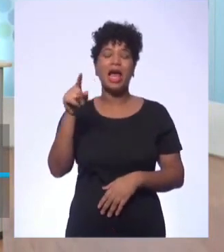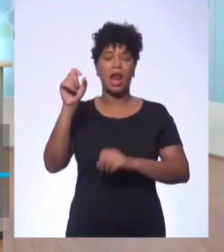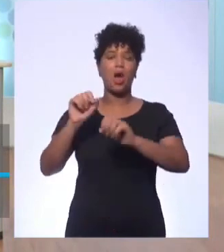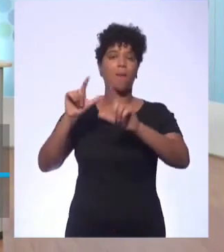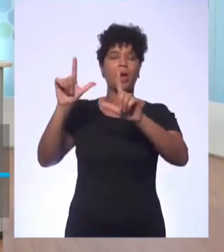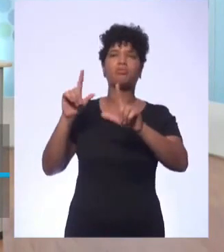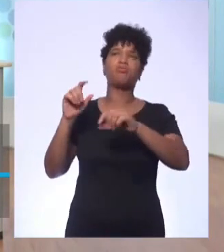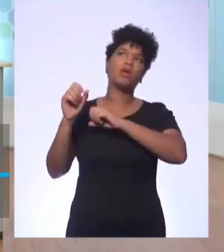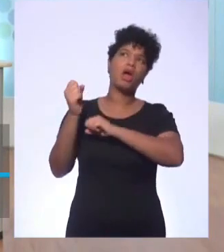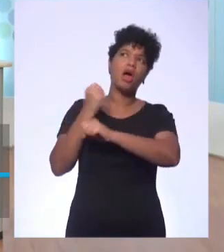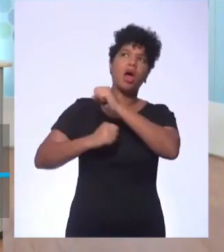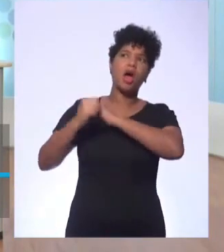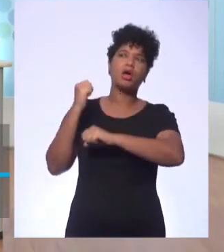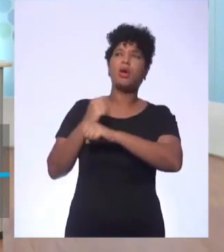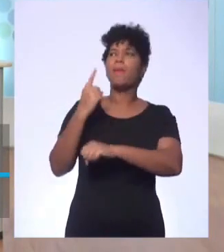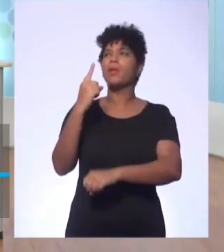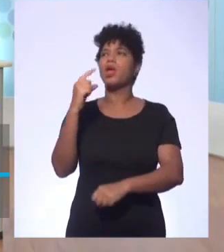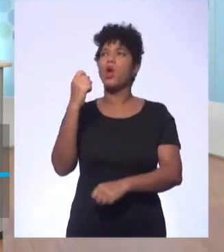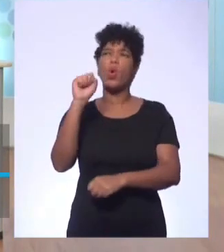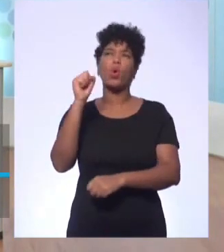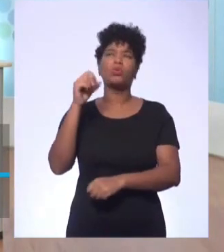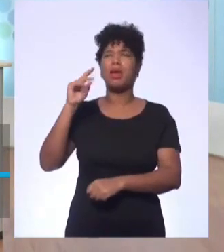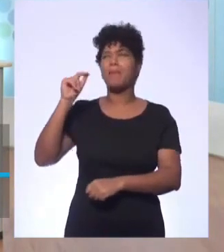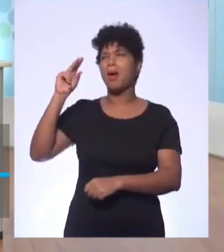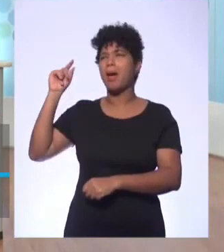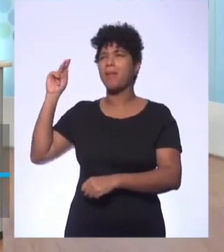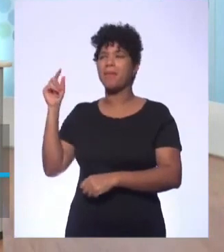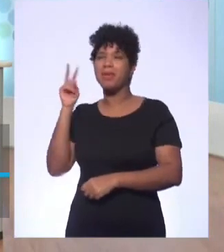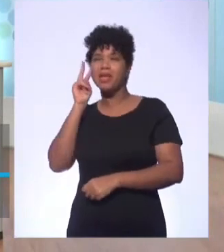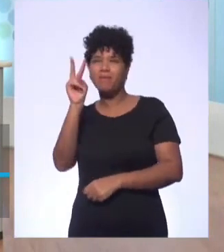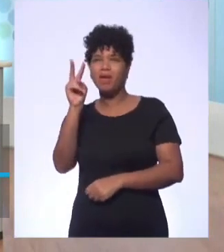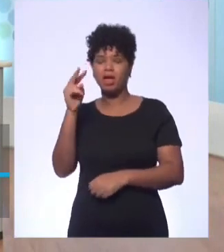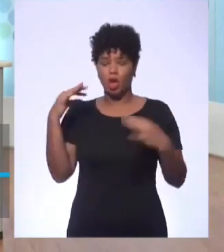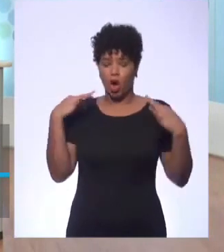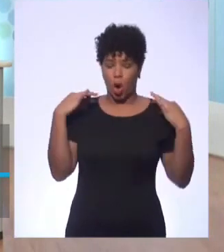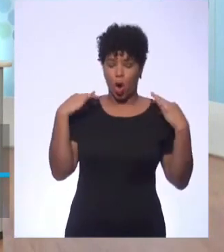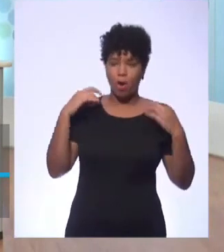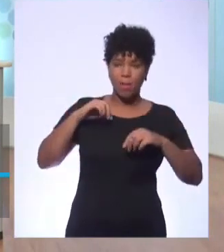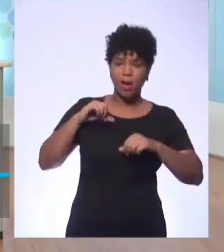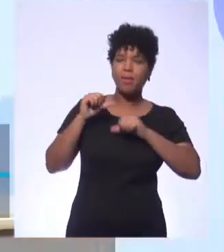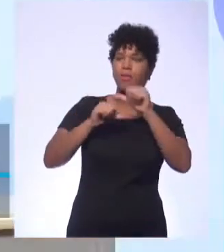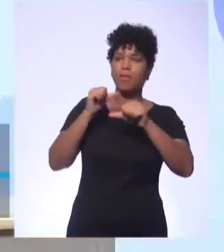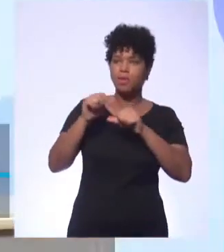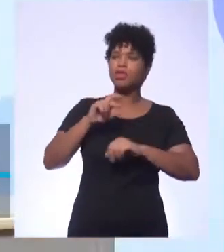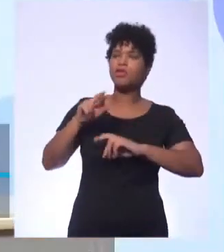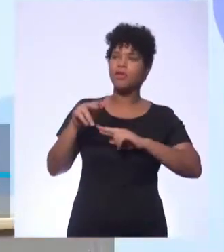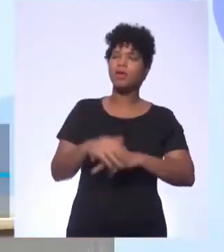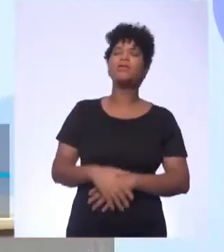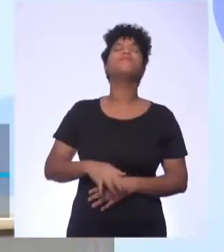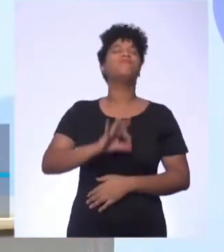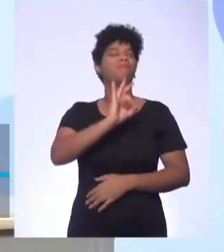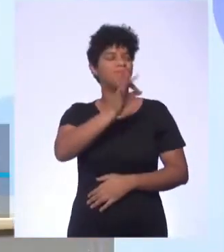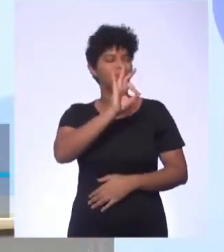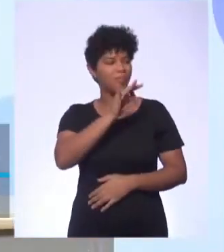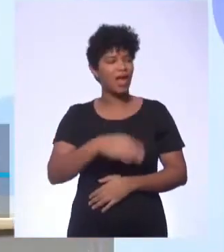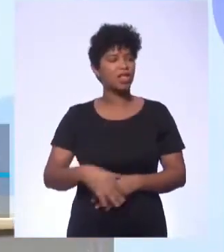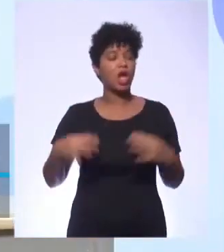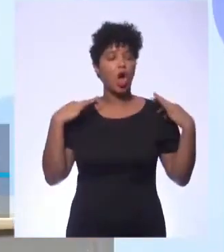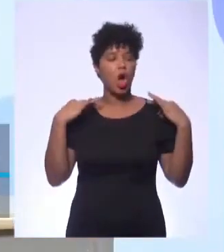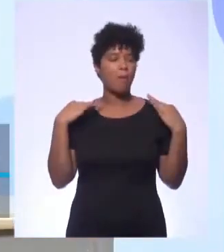de 1800 e pouco. E você vê as roupas, você vê o cenário. Por exemplo, o barroco, né, que tem uma